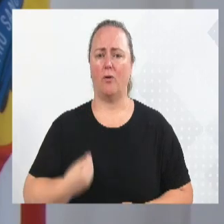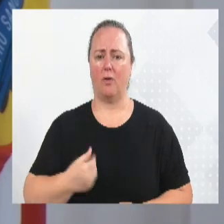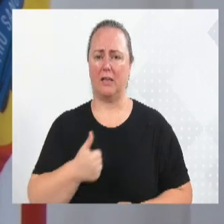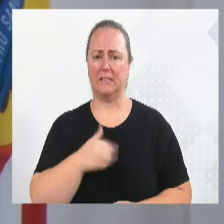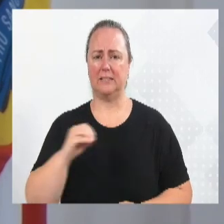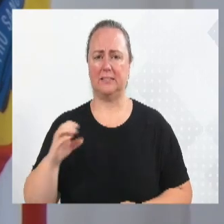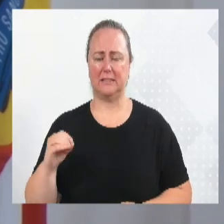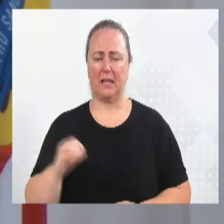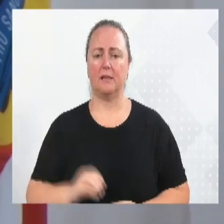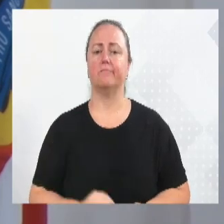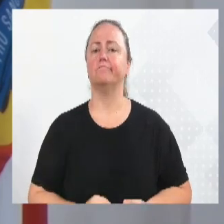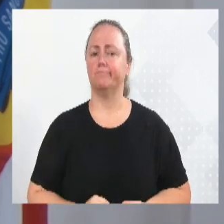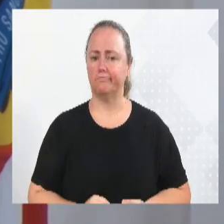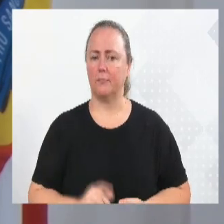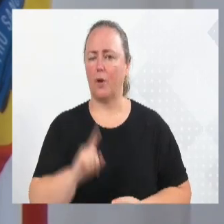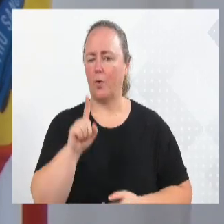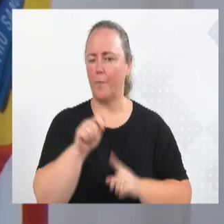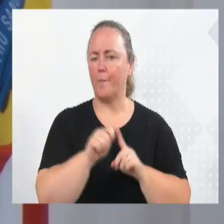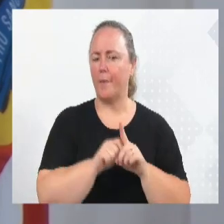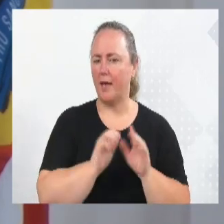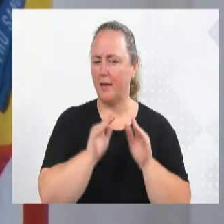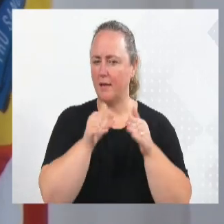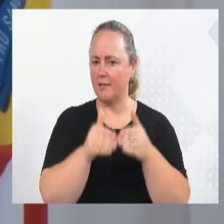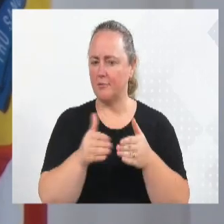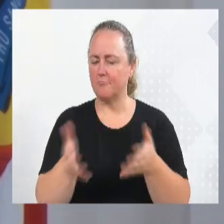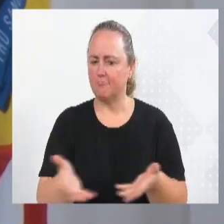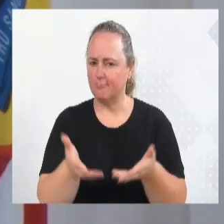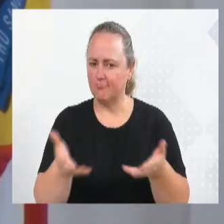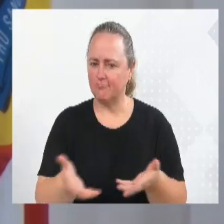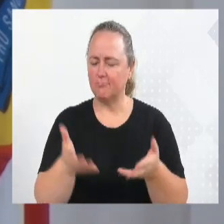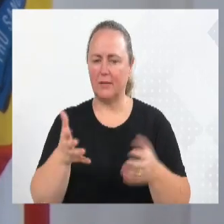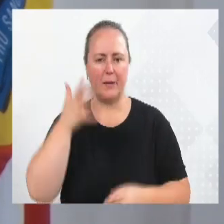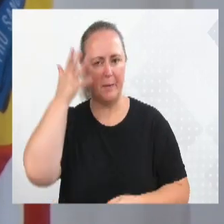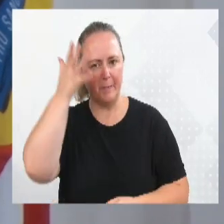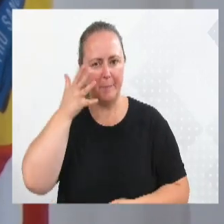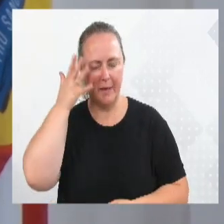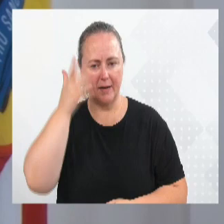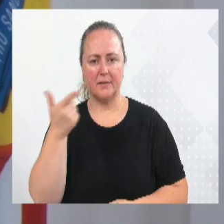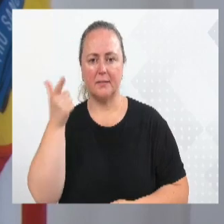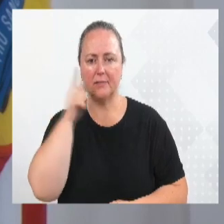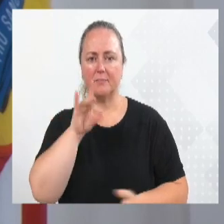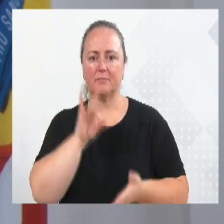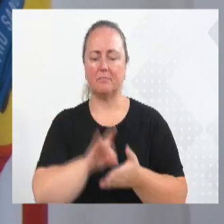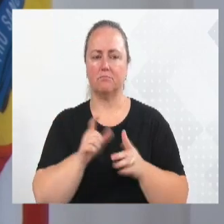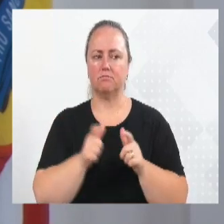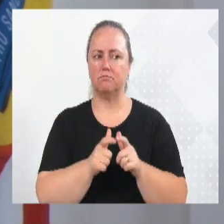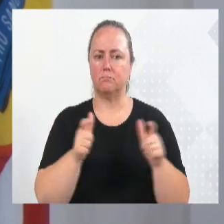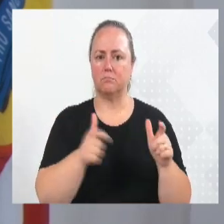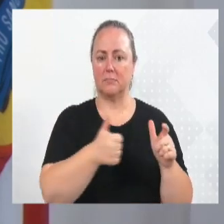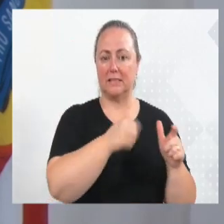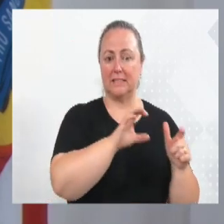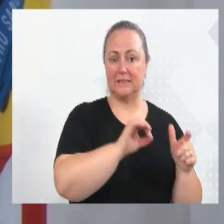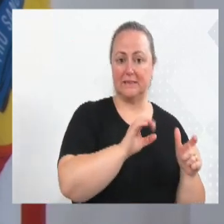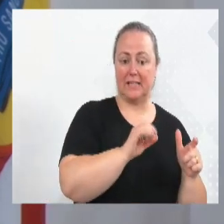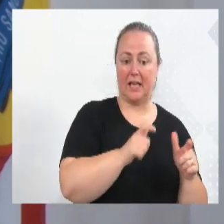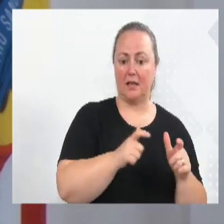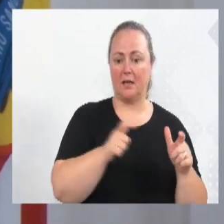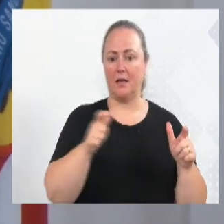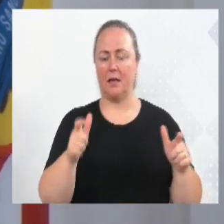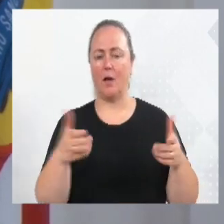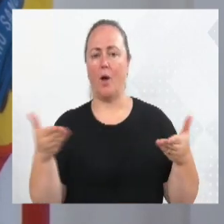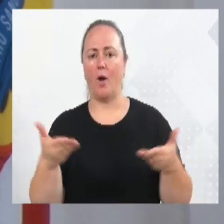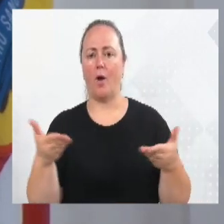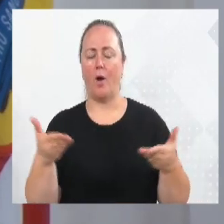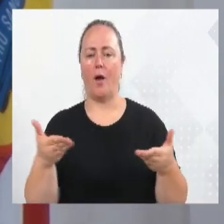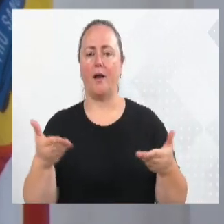em um mês trabalhando um pouquinho mais apaixonado com palestras a gente conseguiu ampliar esse número ontem chegaram os novos